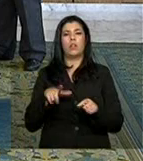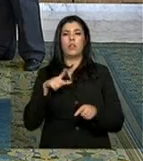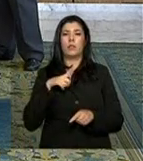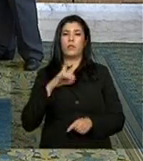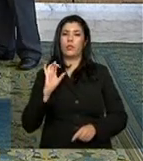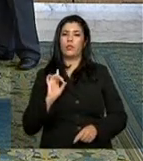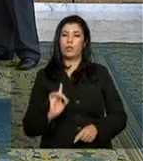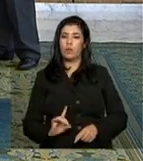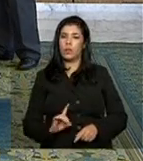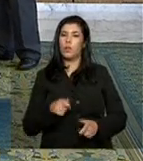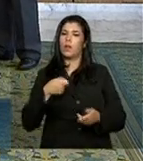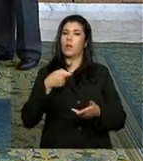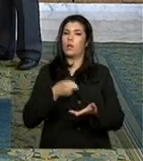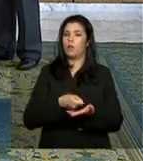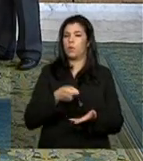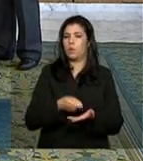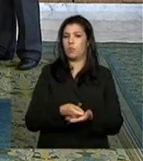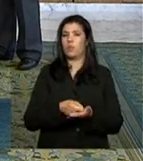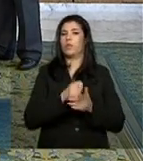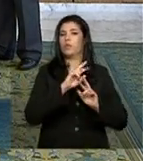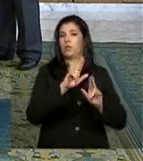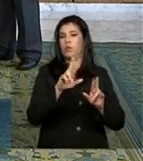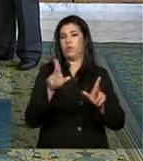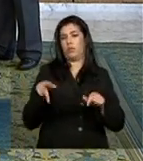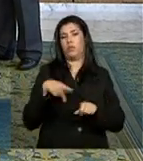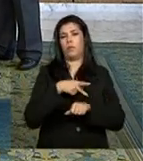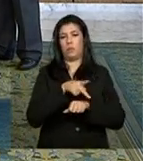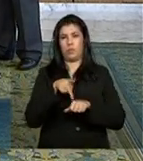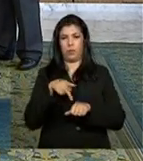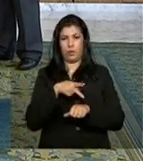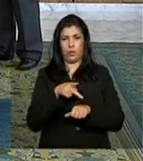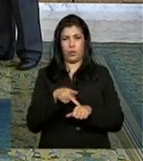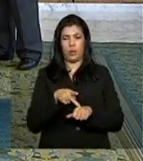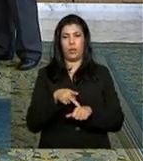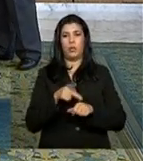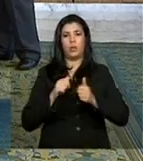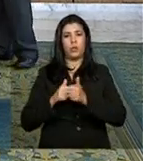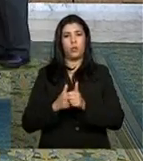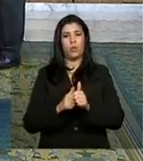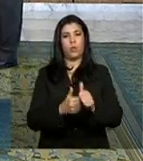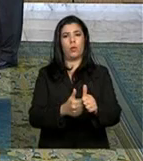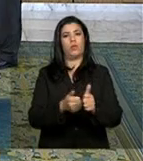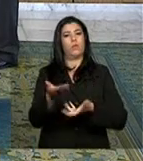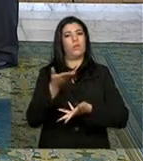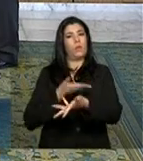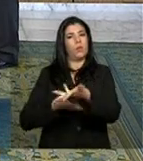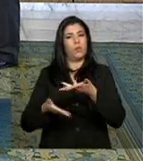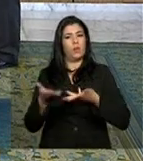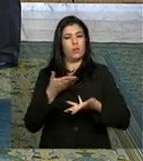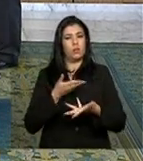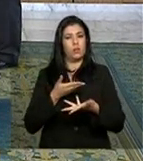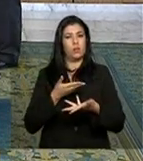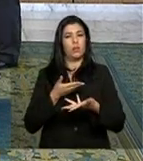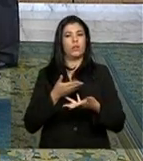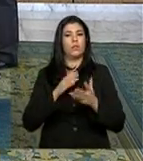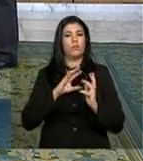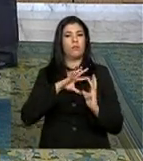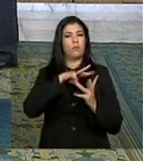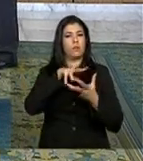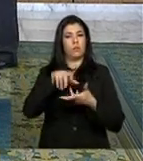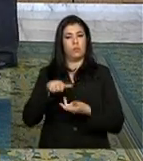e aos deveres dos países na condução das suas relações